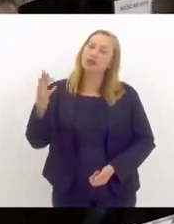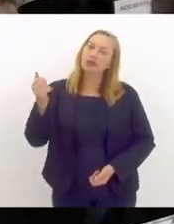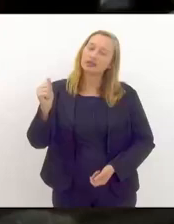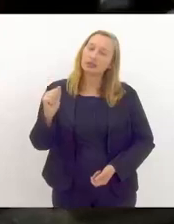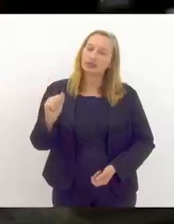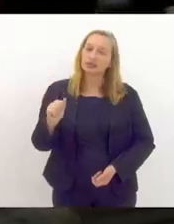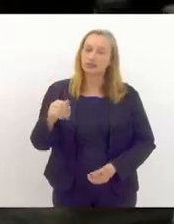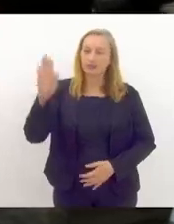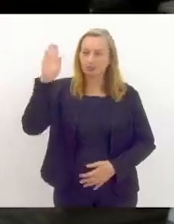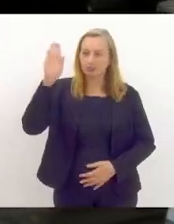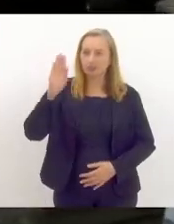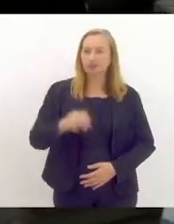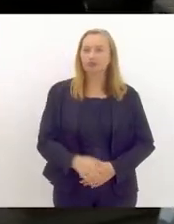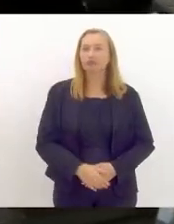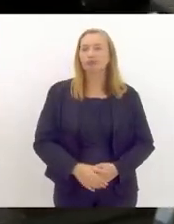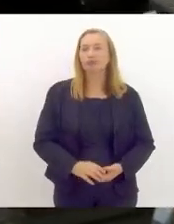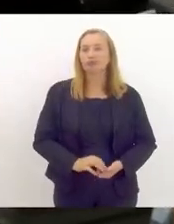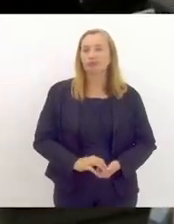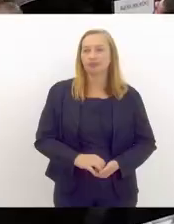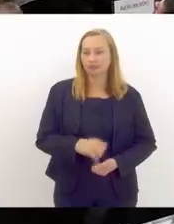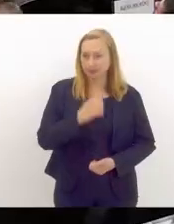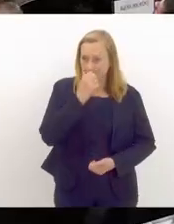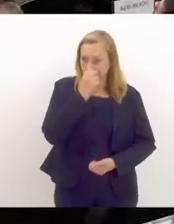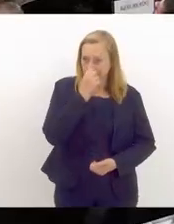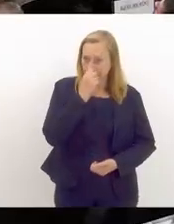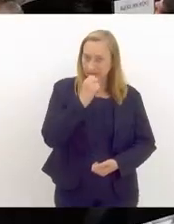Assim o prometo.